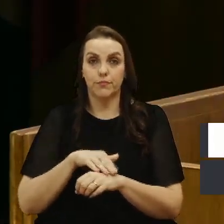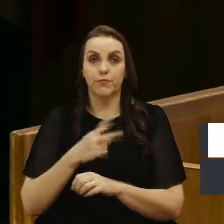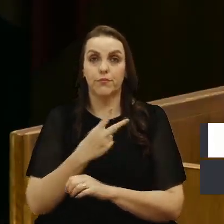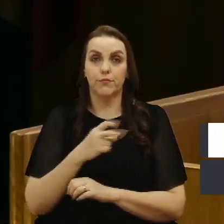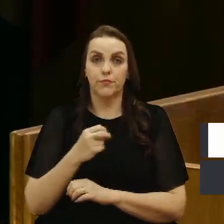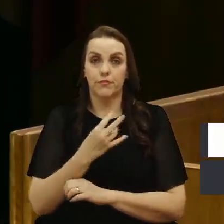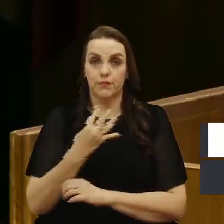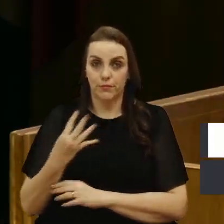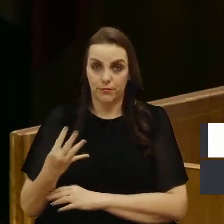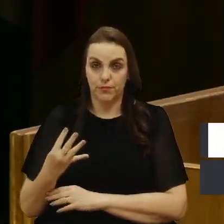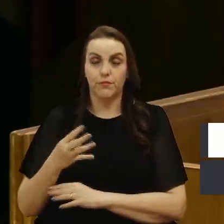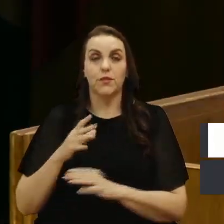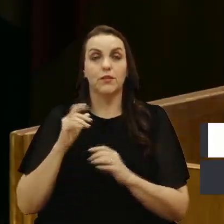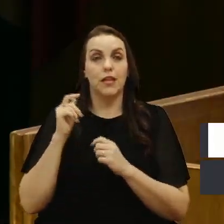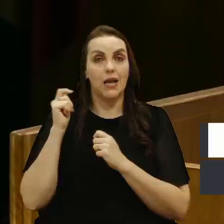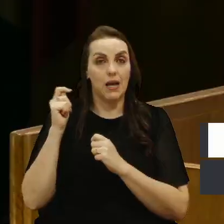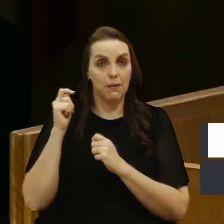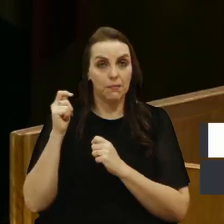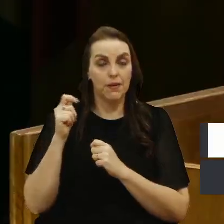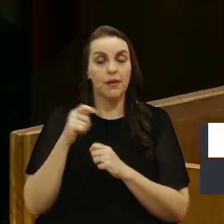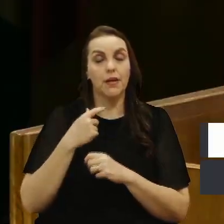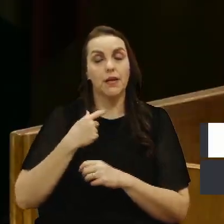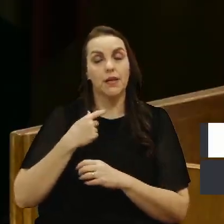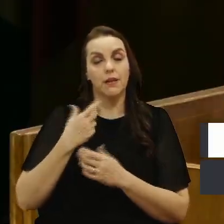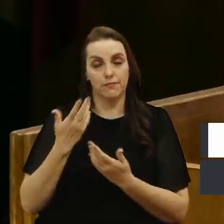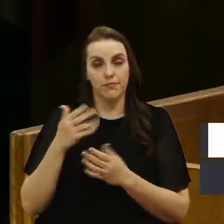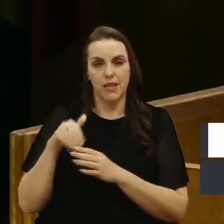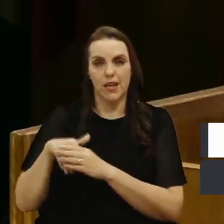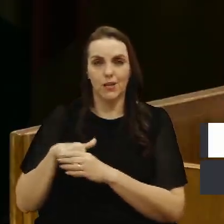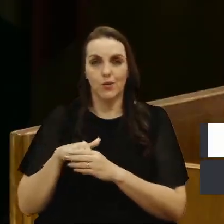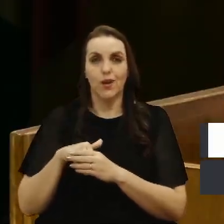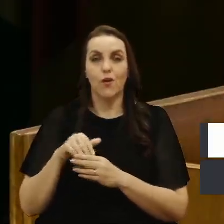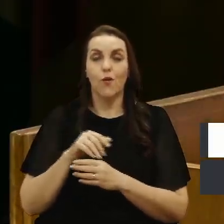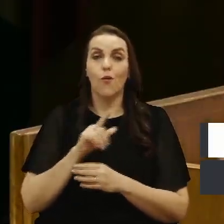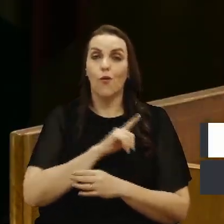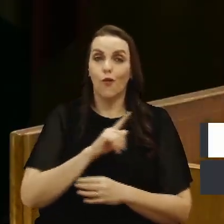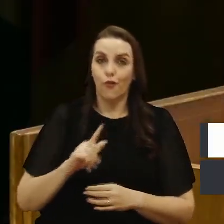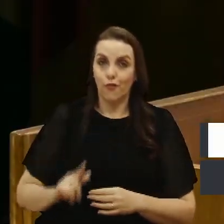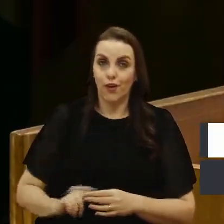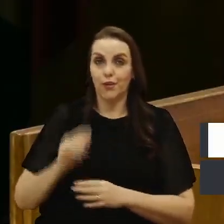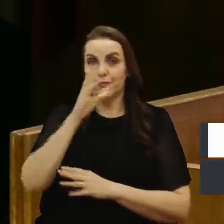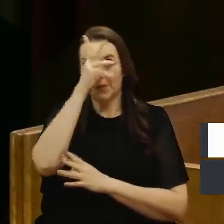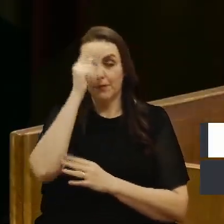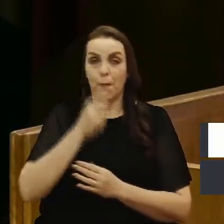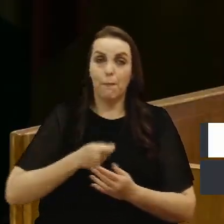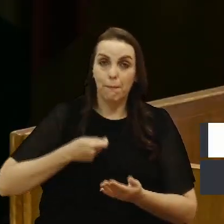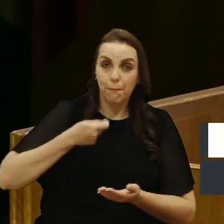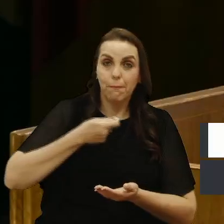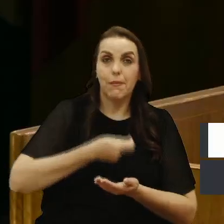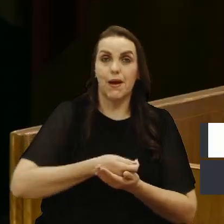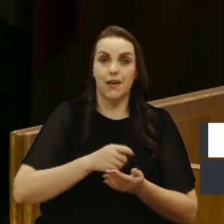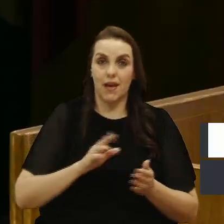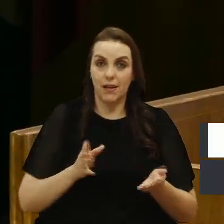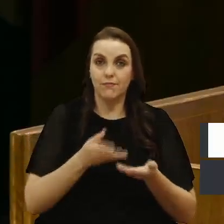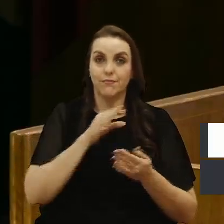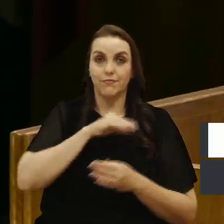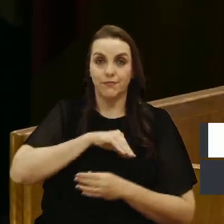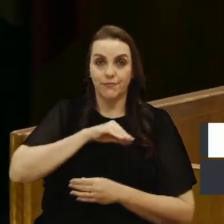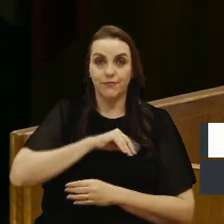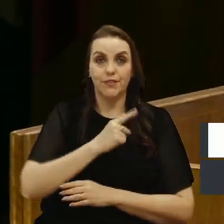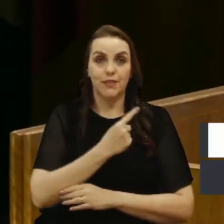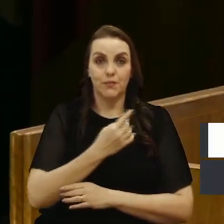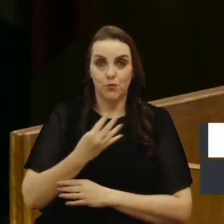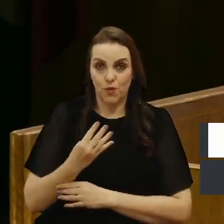na campanha, de que o governo municipal pague o incentivo financeiro. Mais uma vez falei com